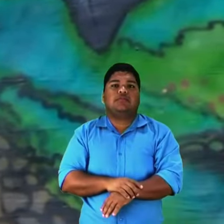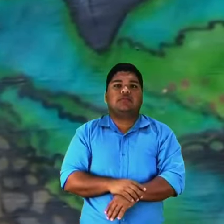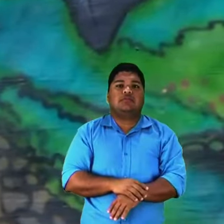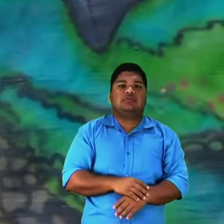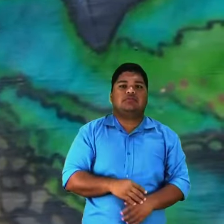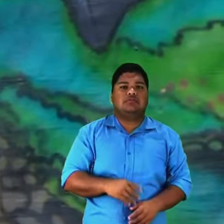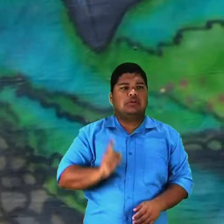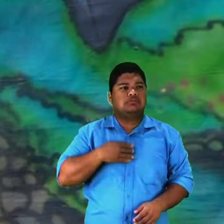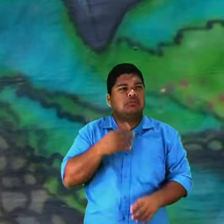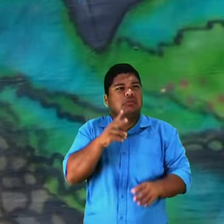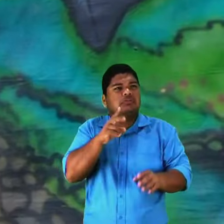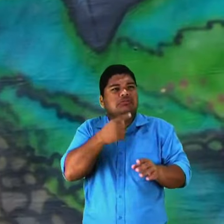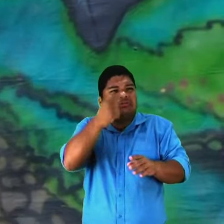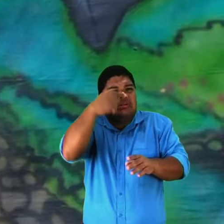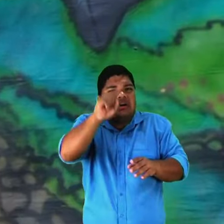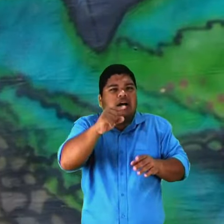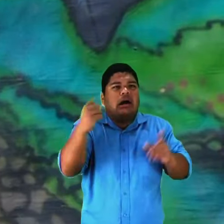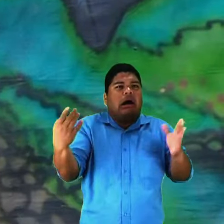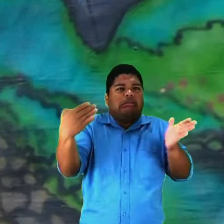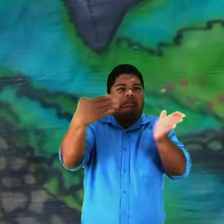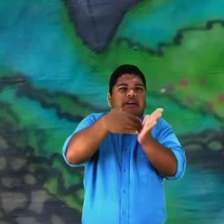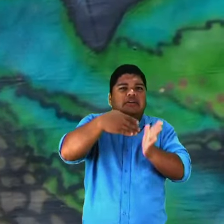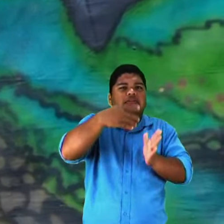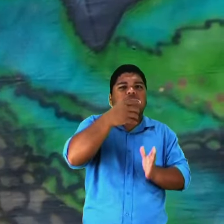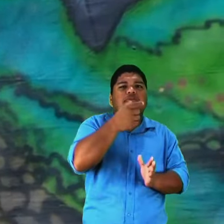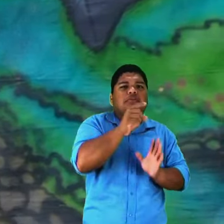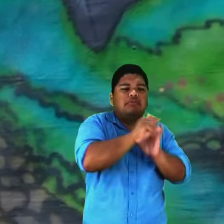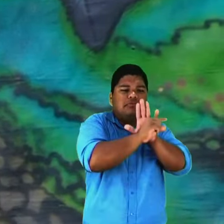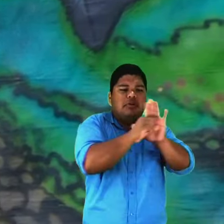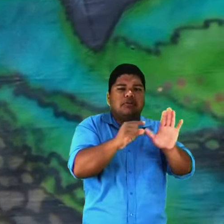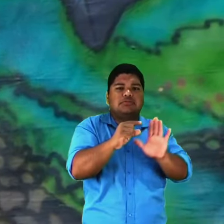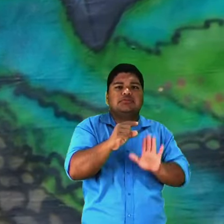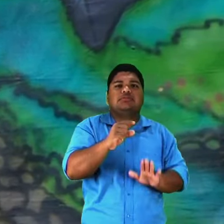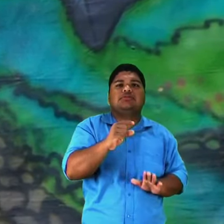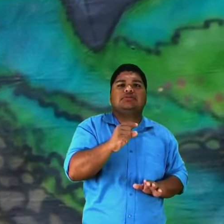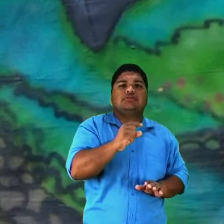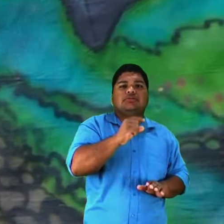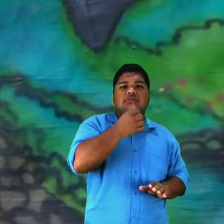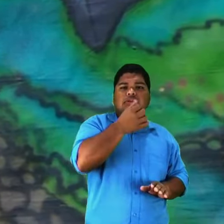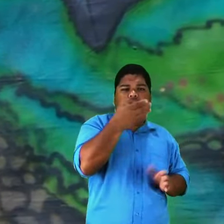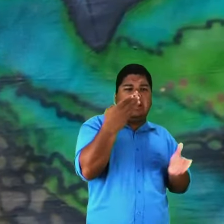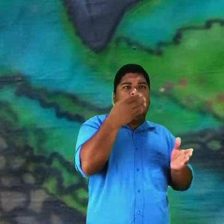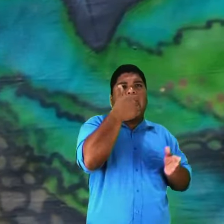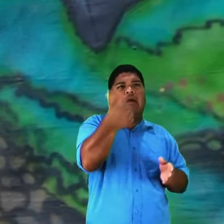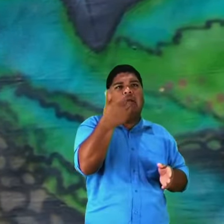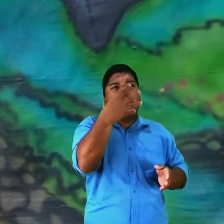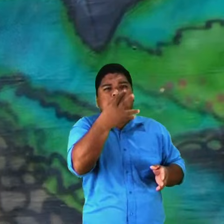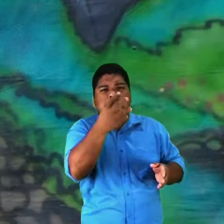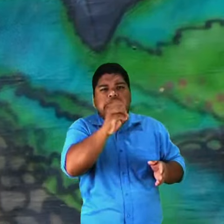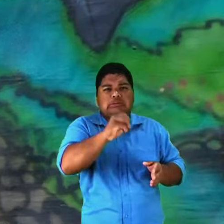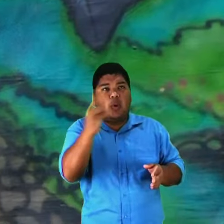verso 16, eu escolhi um trecho do Sermão da Montanha, fora